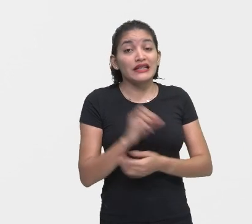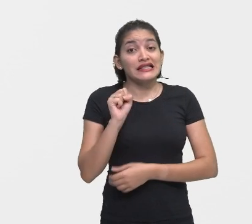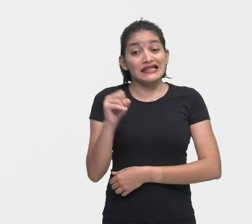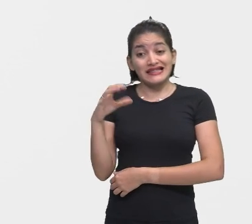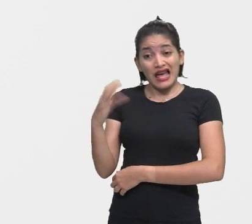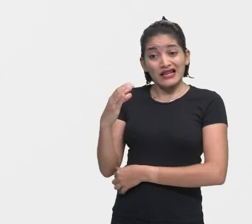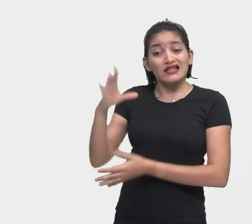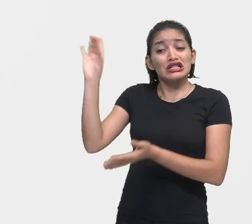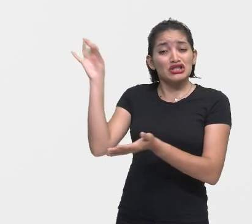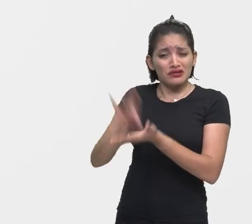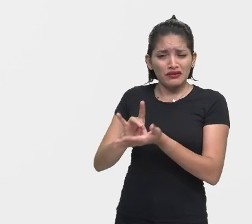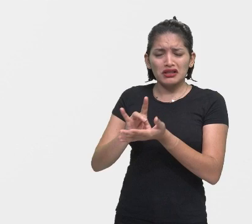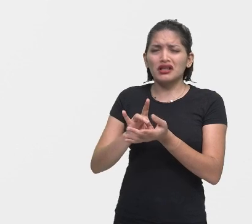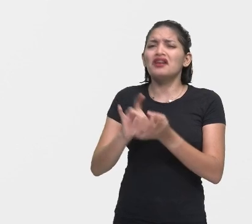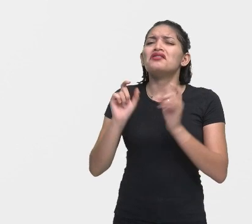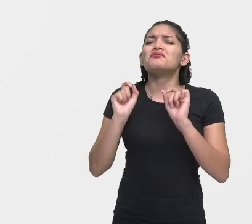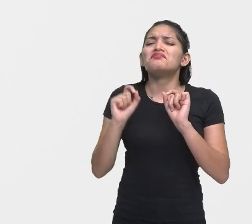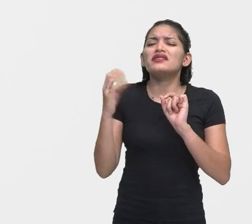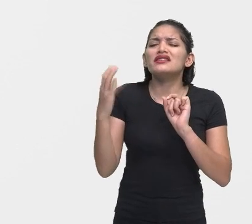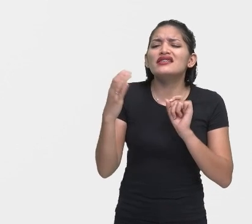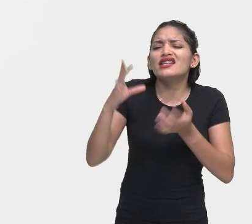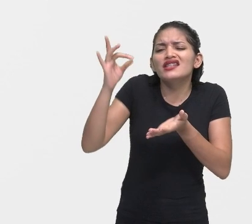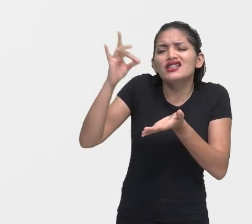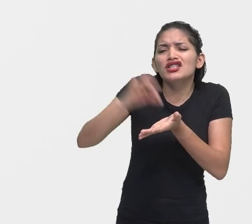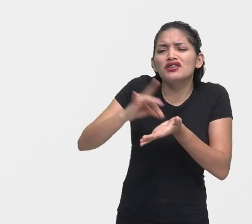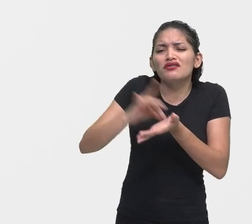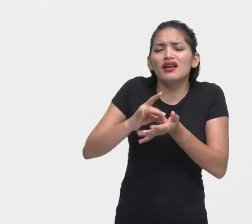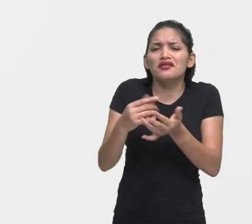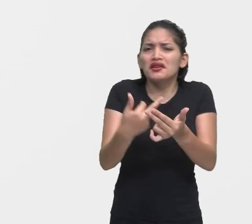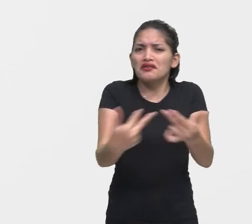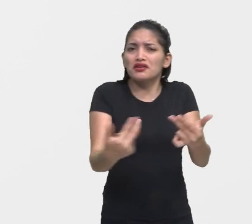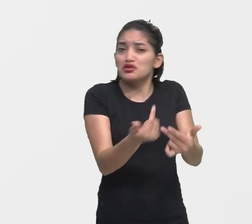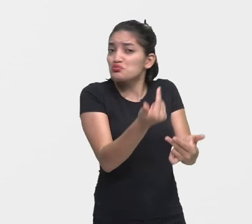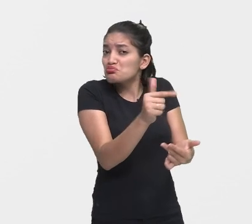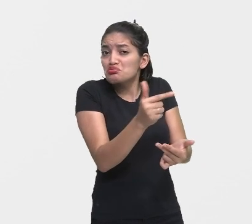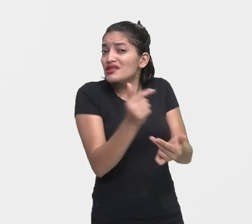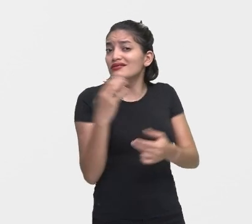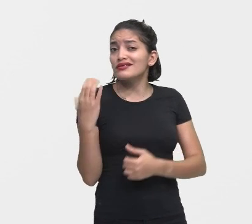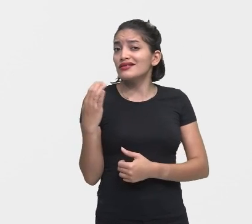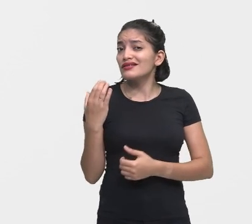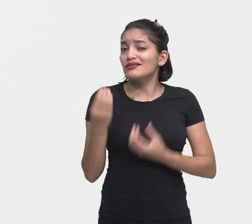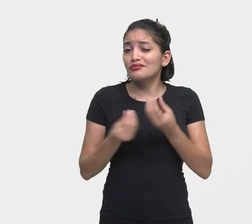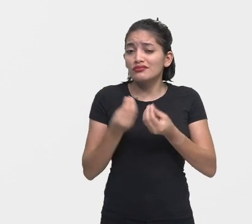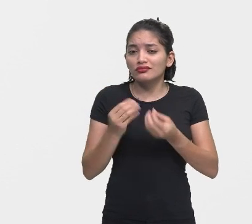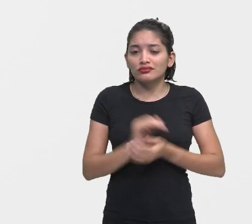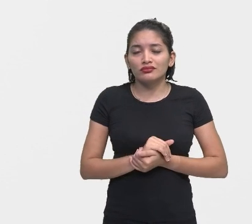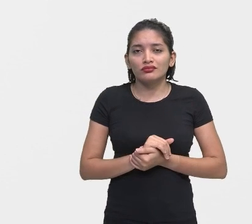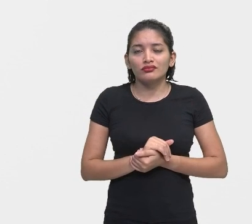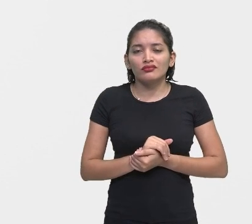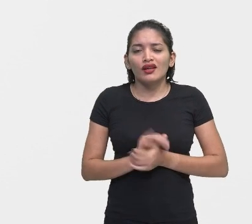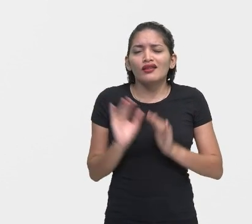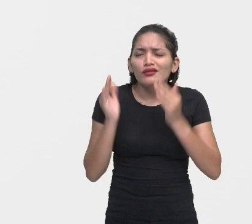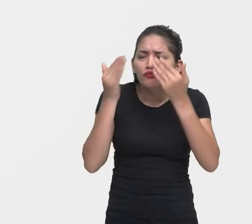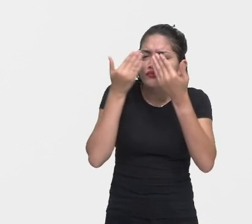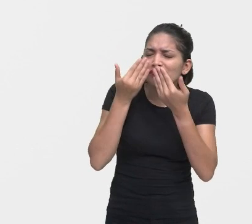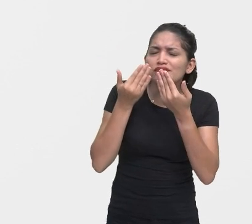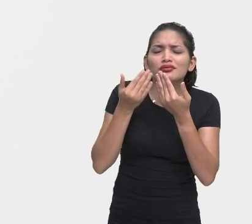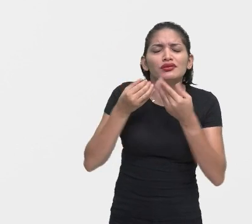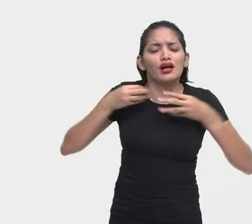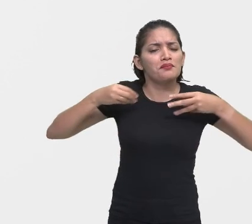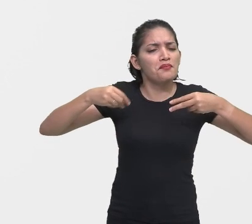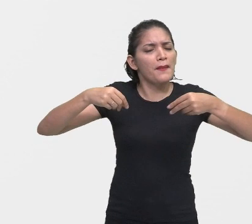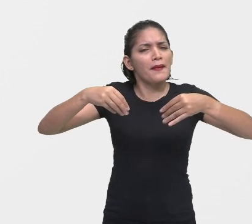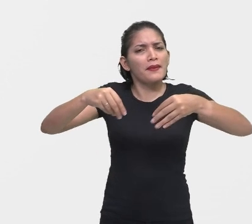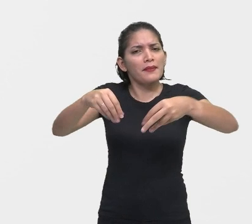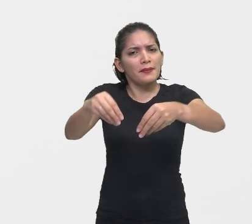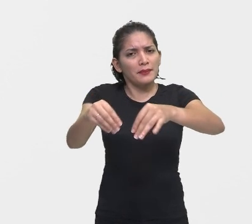quer ser verdadeira, que ciência mais verdadeira que a das coisas sem ciência? Fecho os olhos e a terra dura